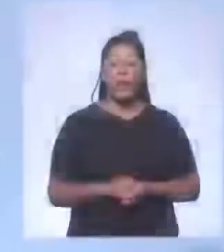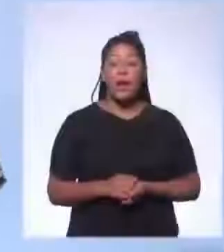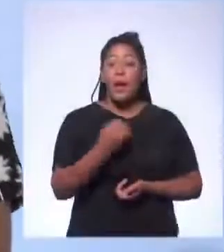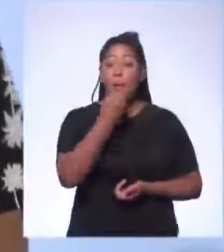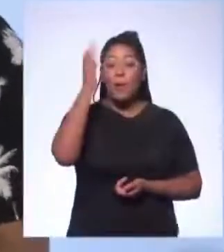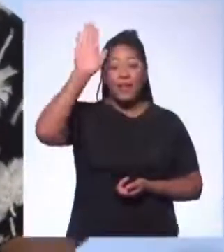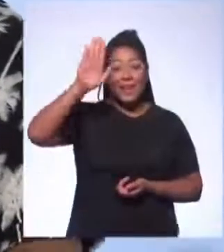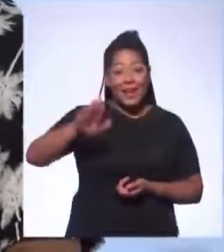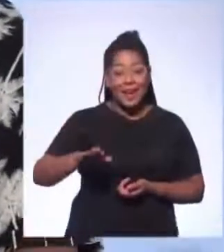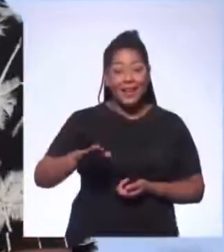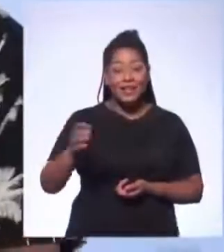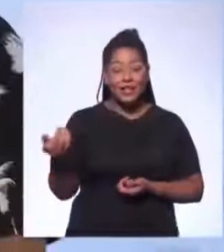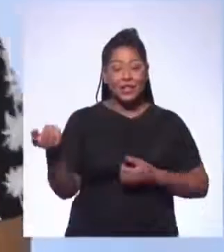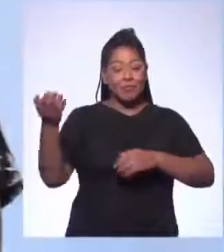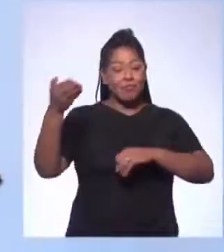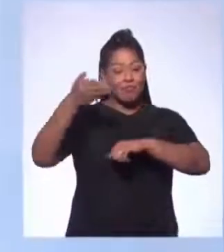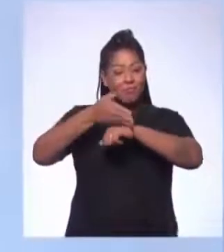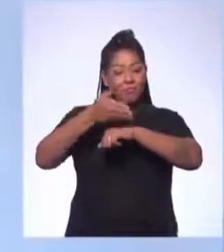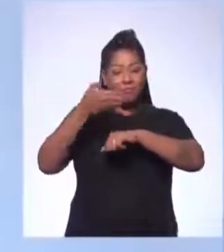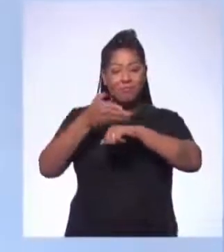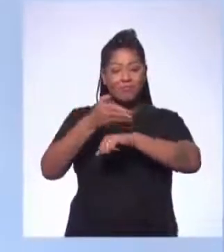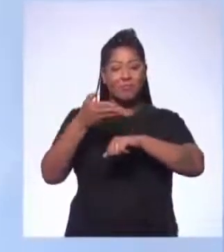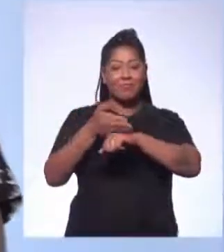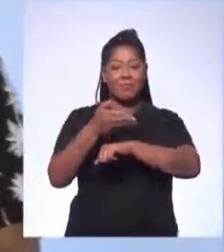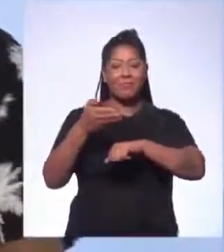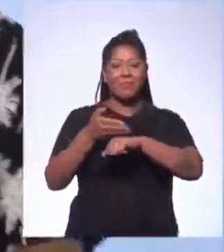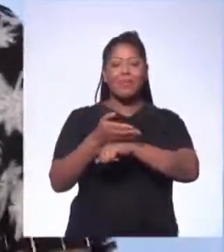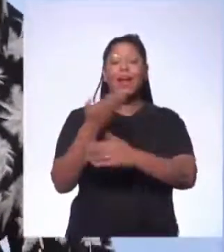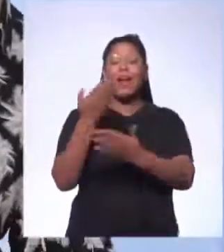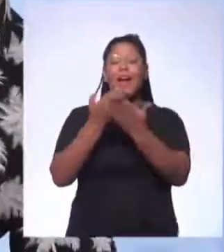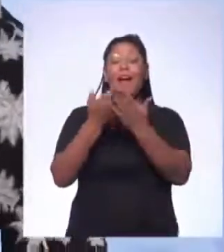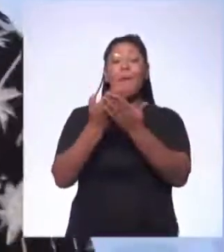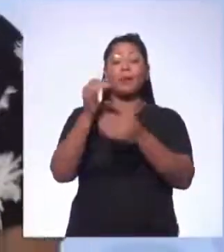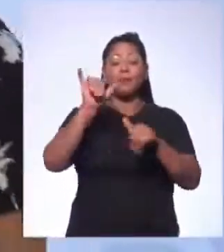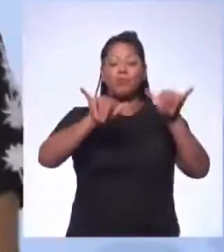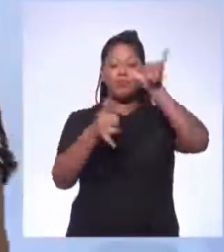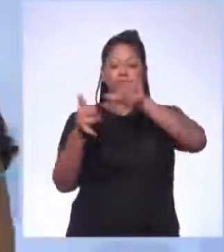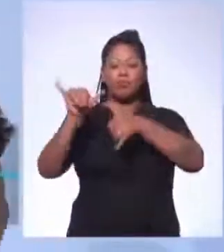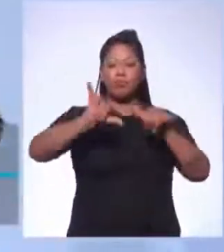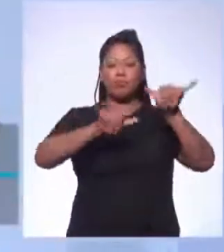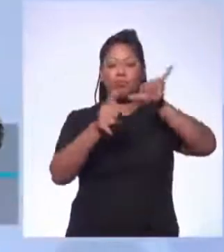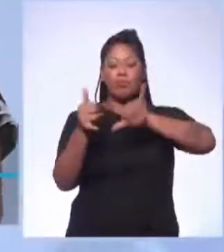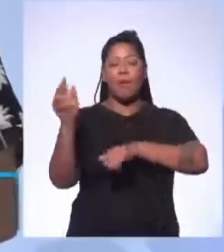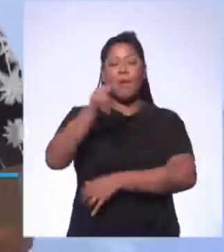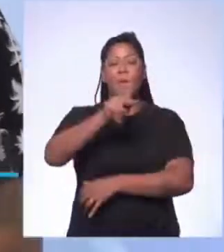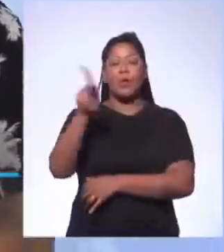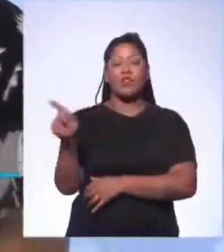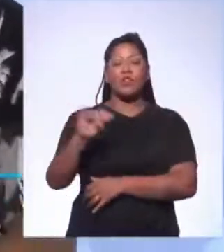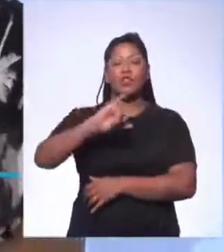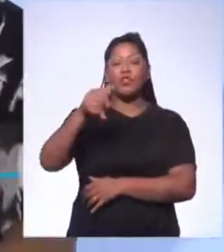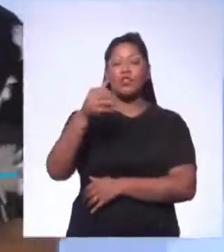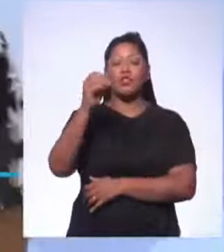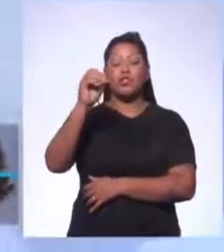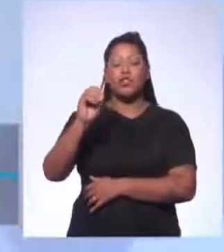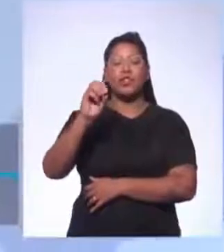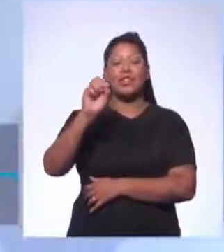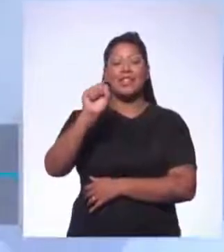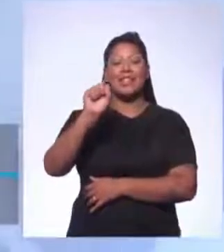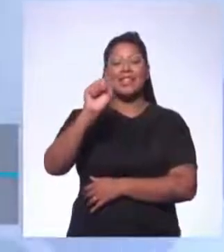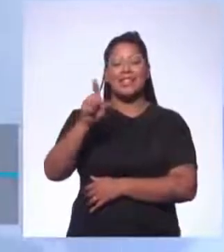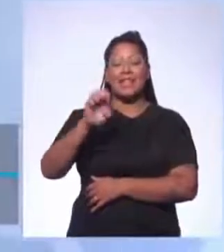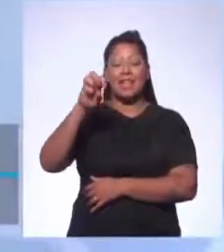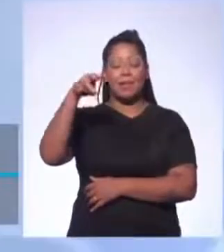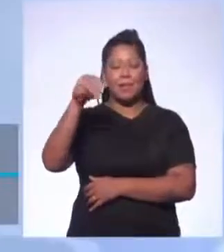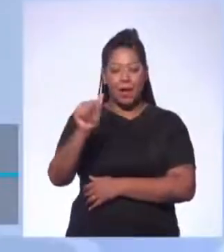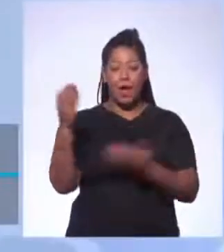Boa tarde, galera. Estamos aqui mais uma vez, para mais uma aula de Química. Sou o professor Josemar e hoje nós vamos